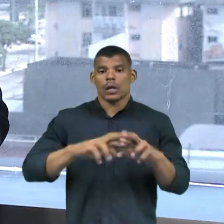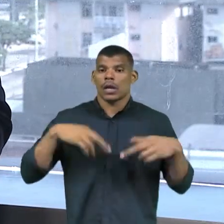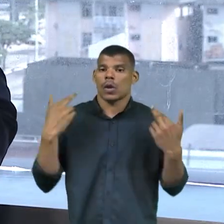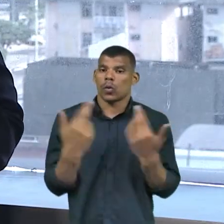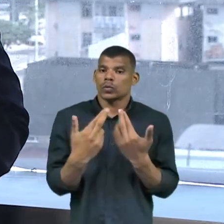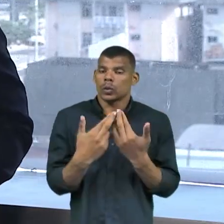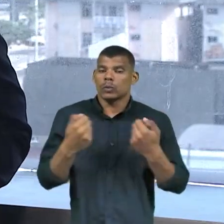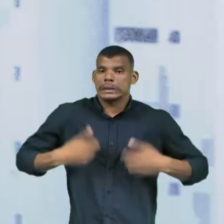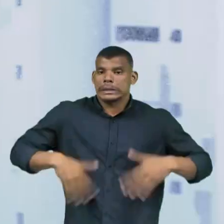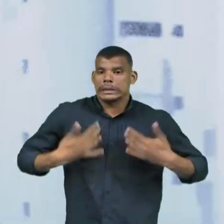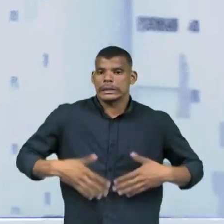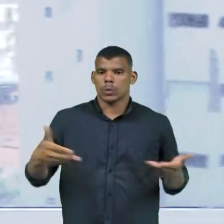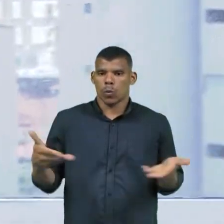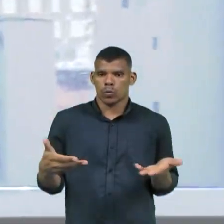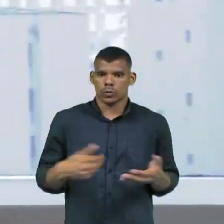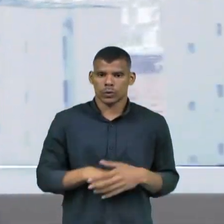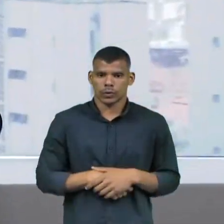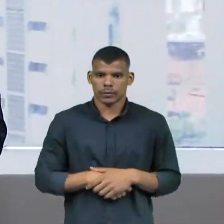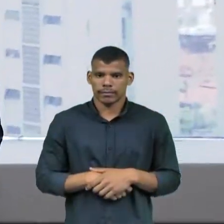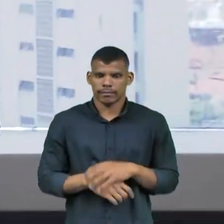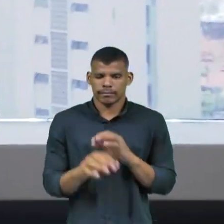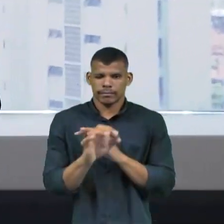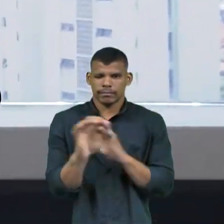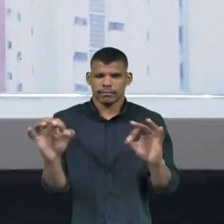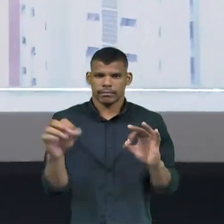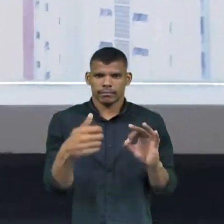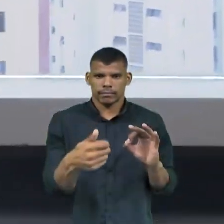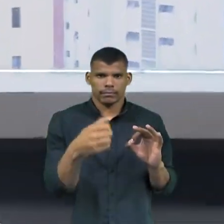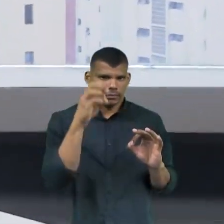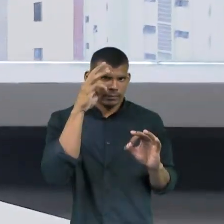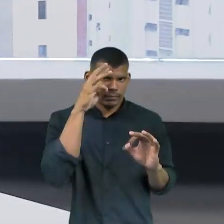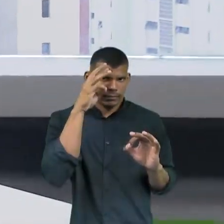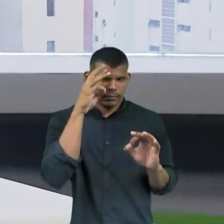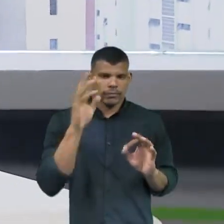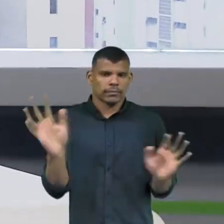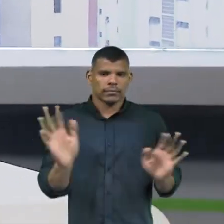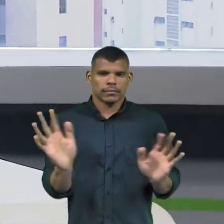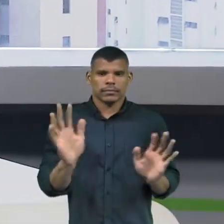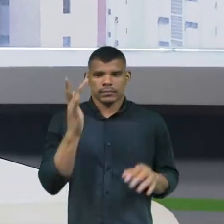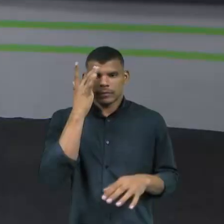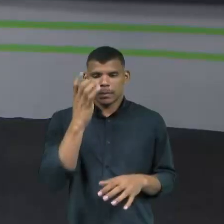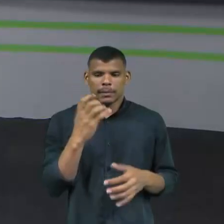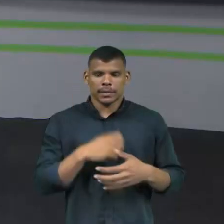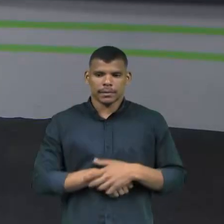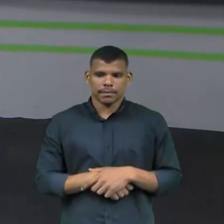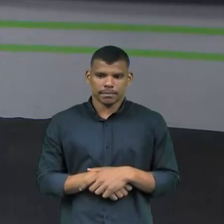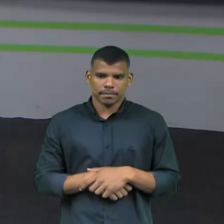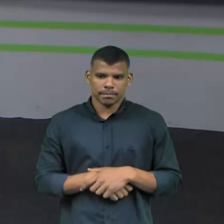sessão plenária de hoje. Uma excelente terça-feira para você. A gente se encontra amanhã.